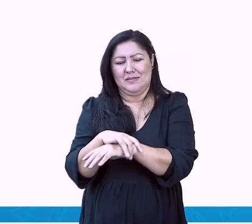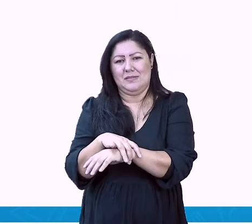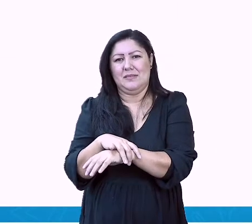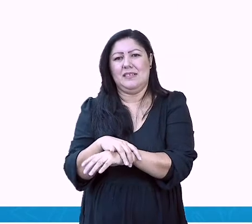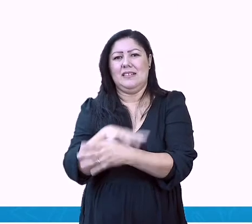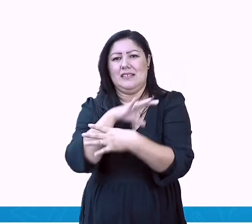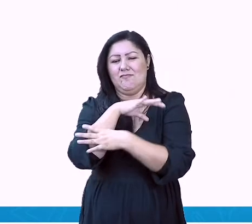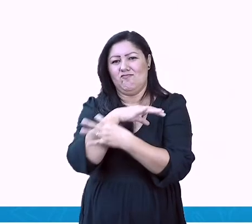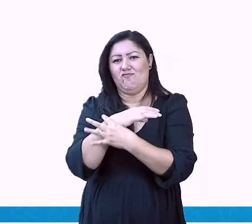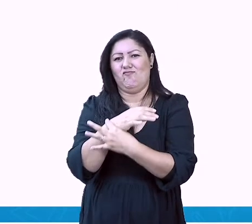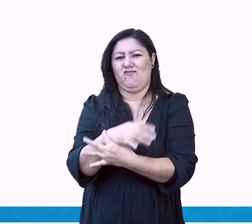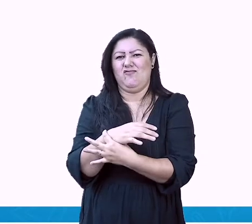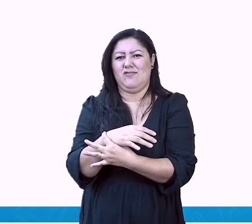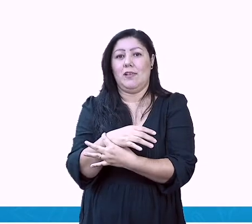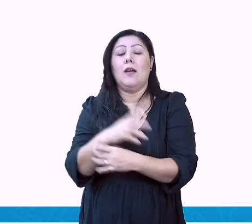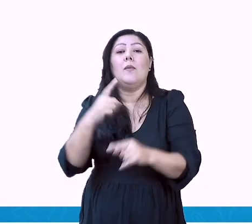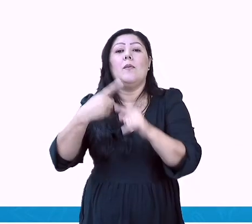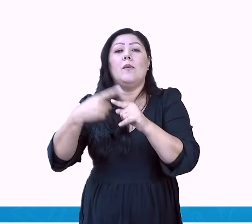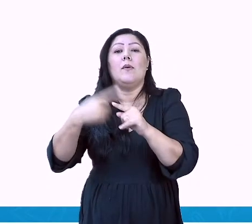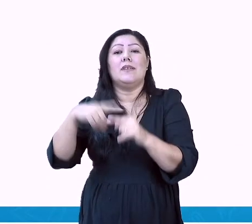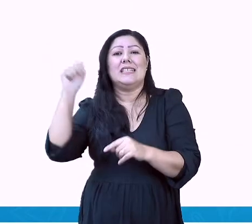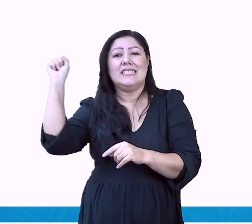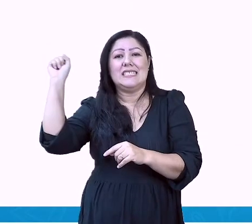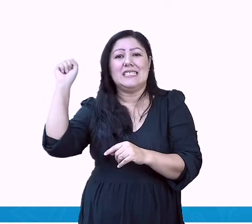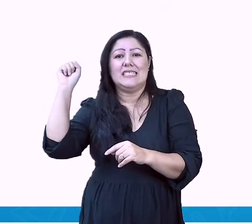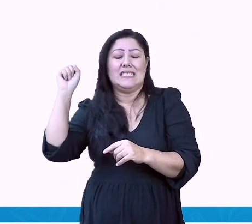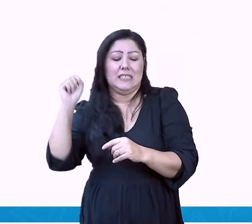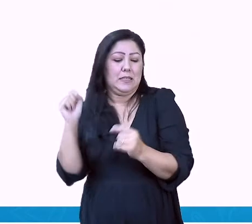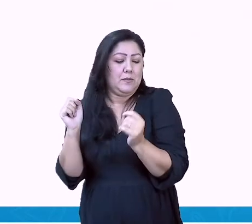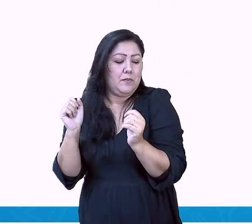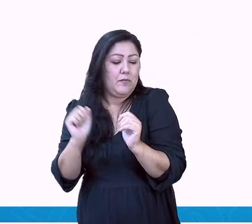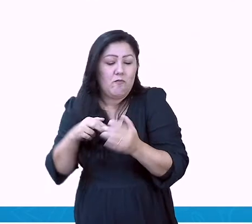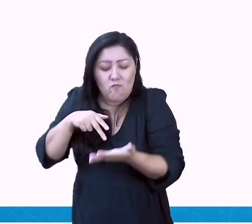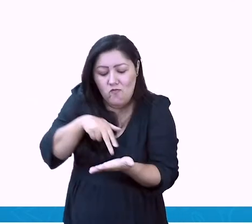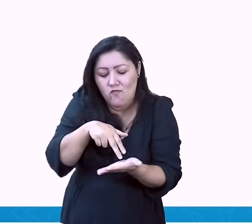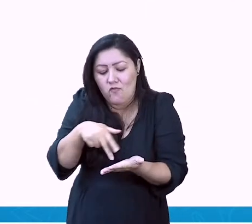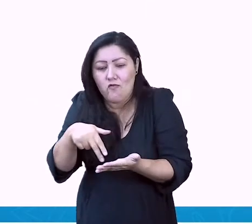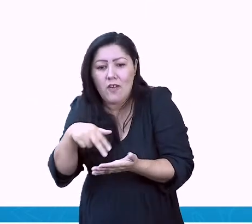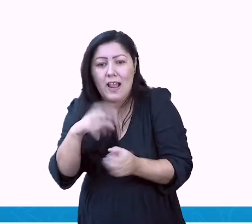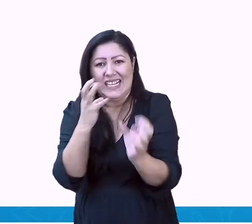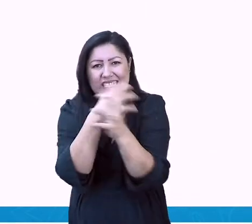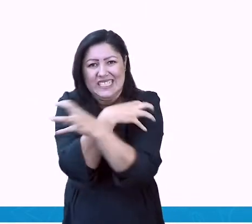Isso por quê? Para se proteger dos espinhos na caatinga.